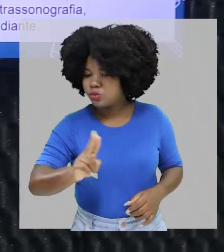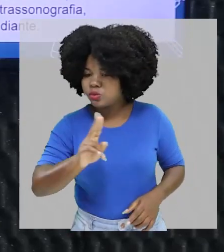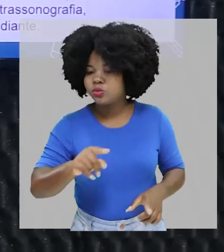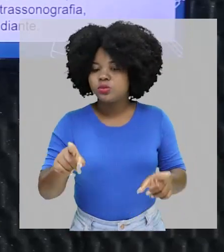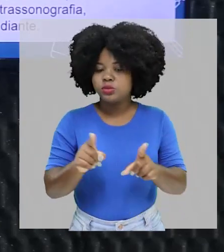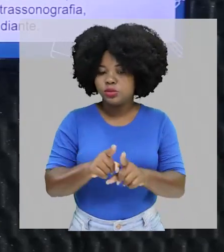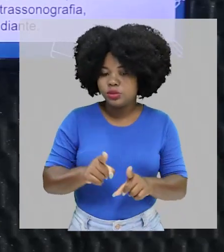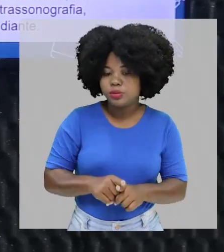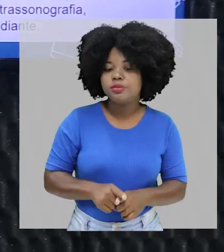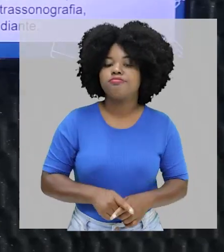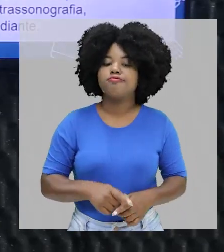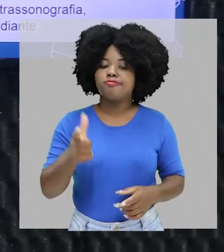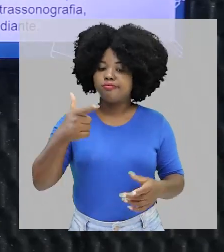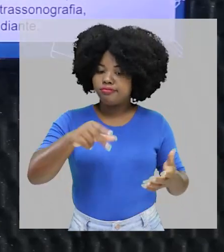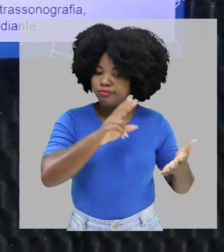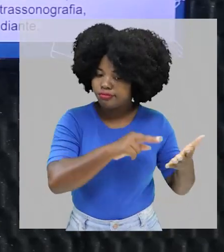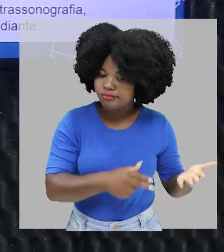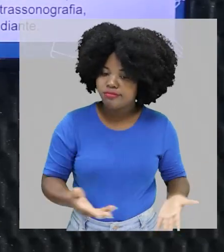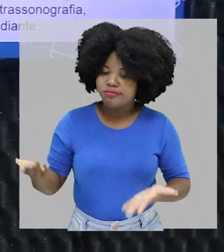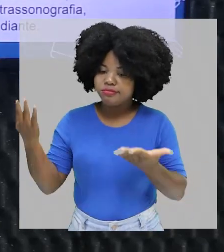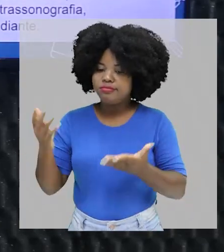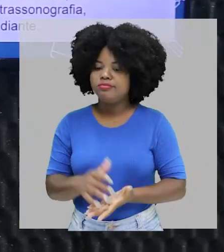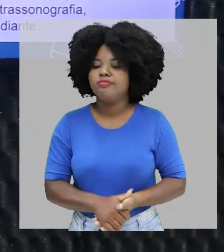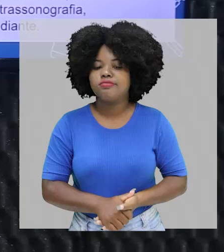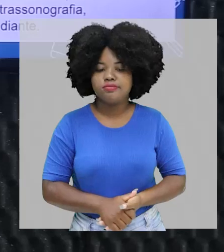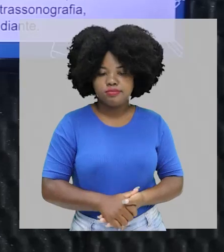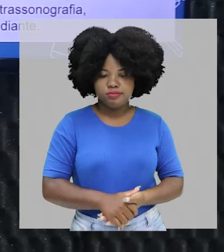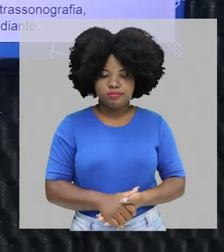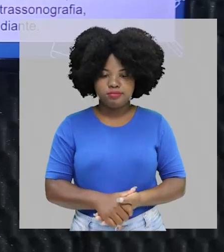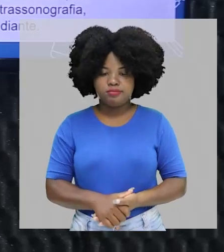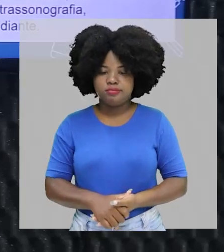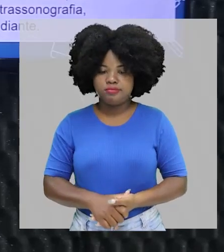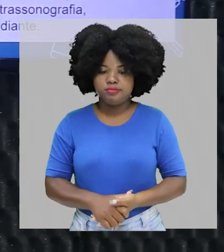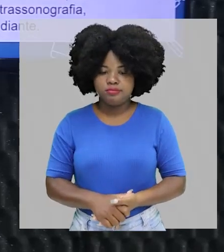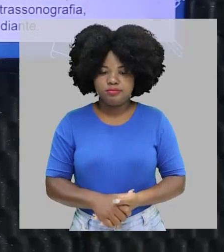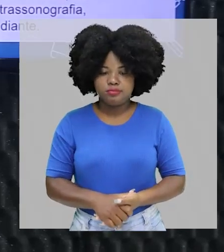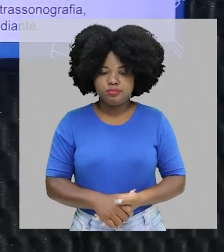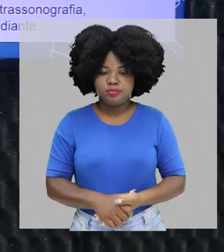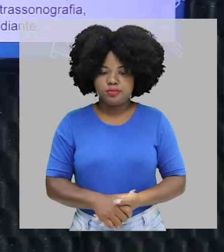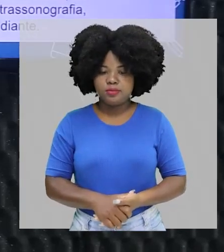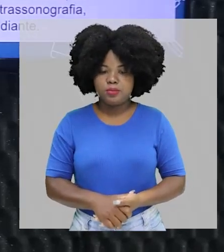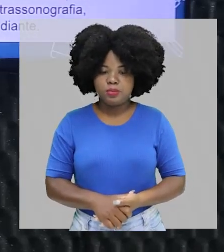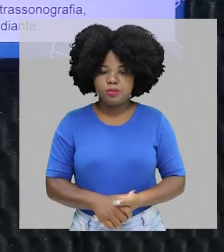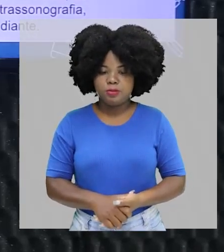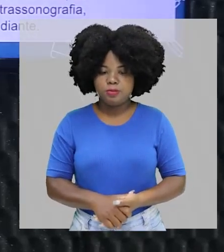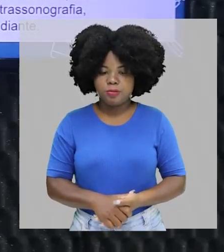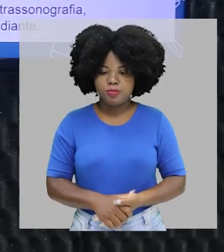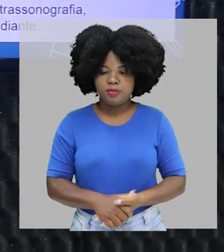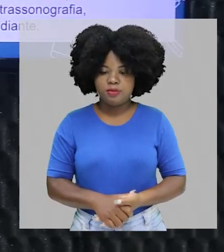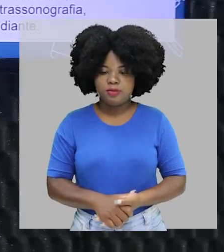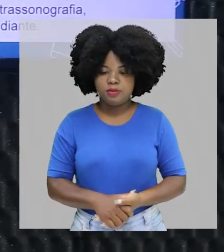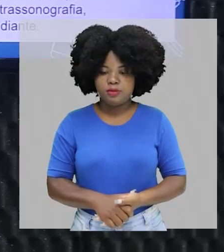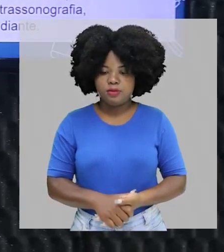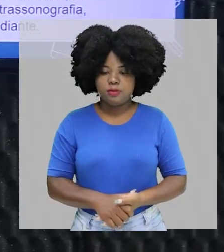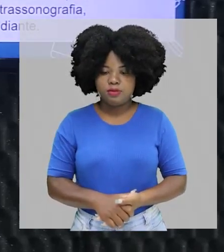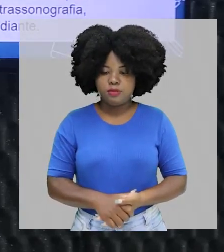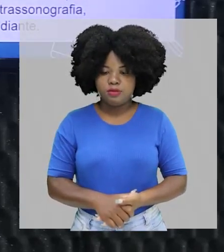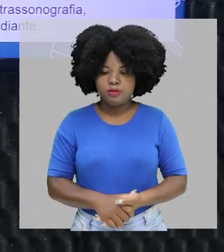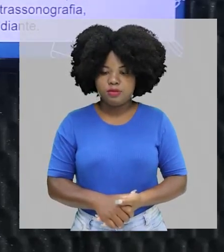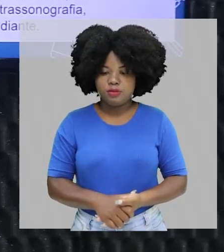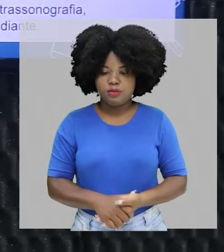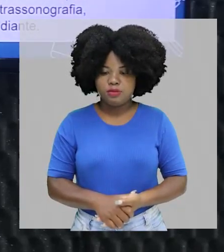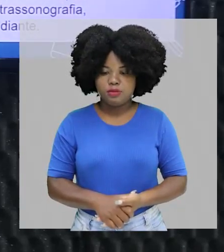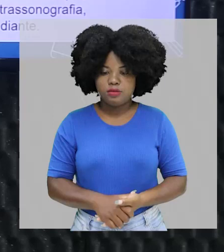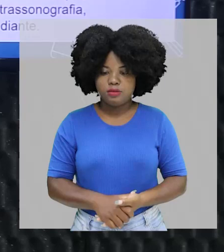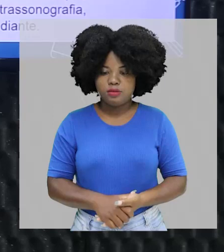Então, atualmente, né, mais de uma centena de isótopos radioativos são usados nas mais diversas